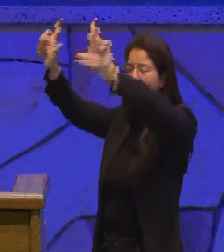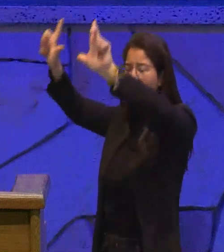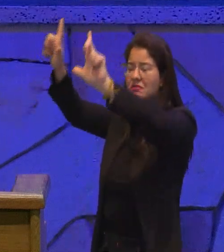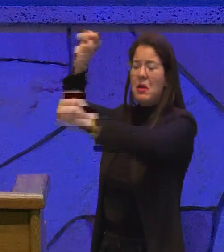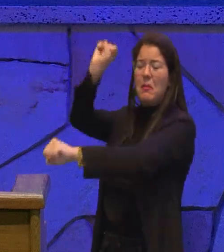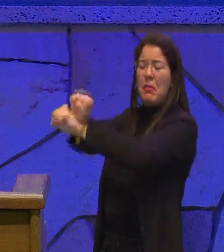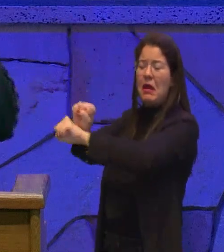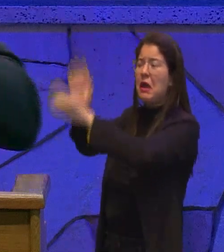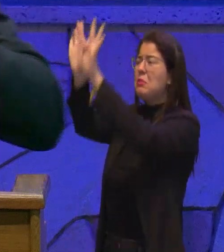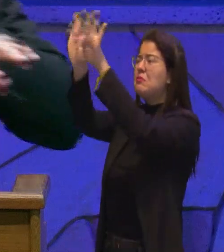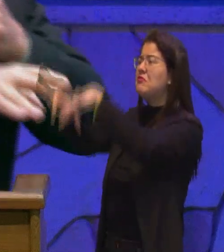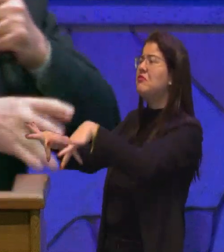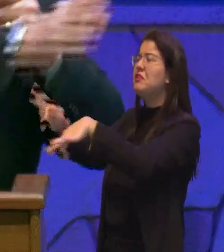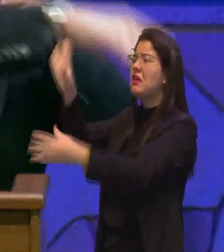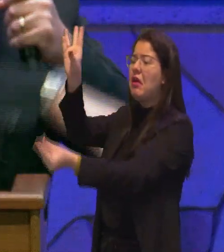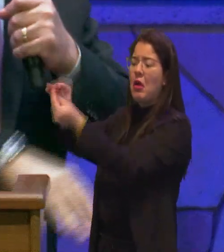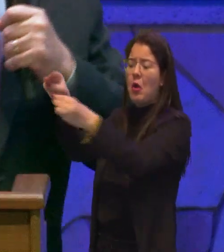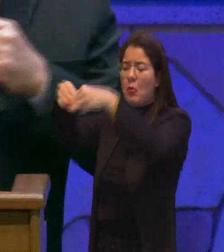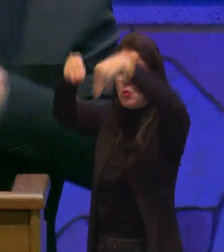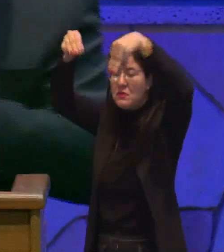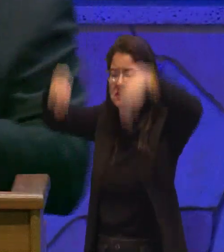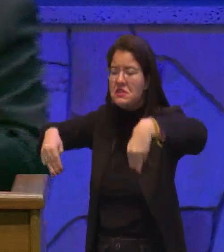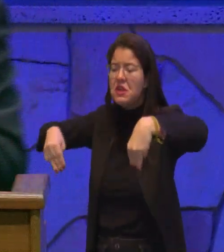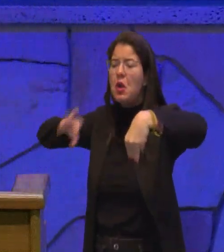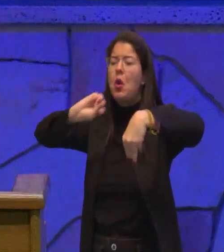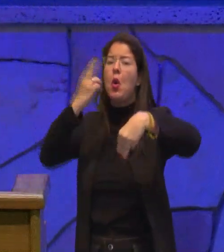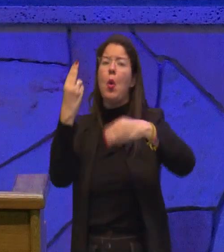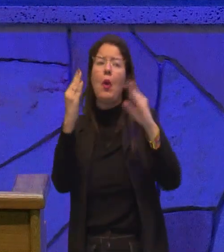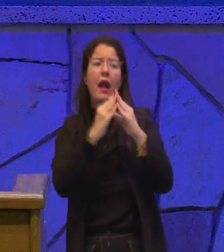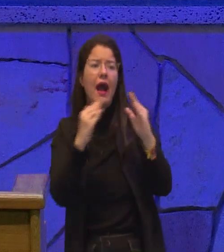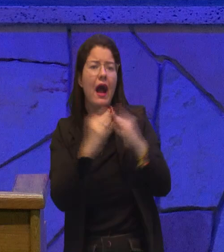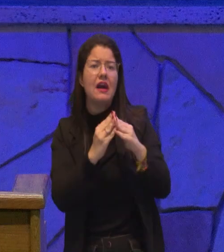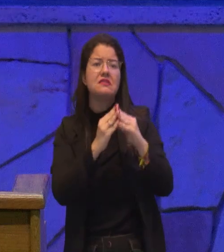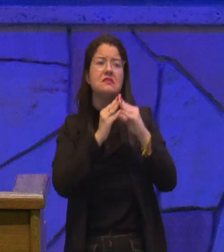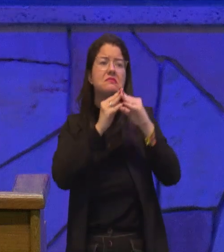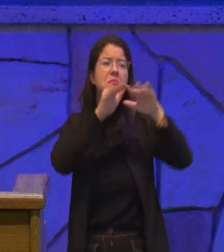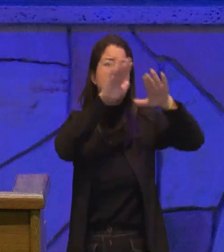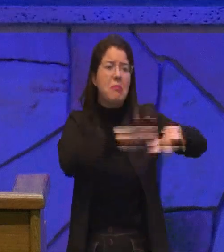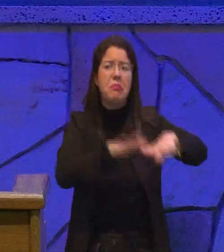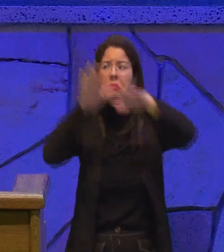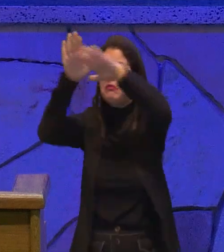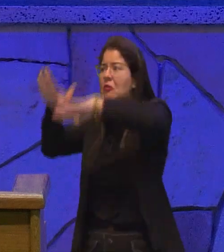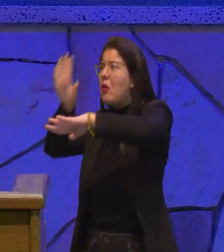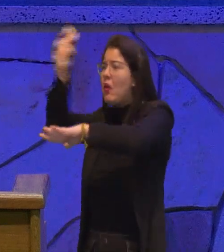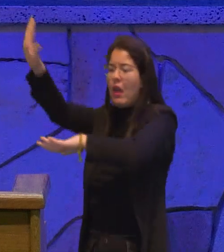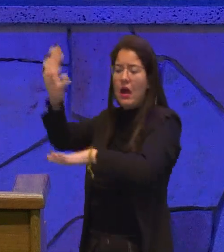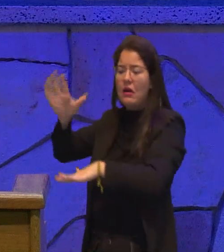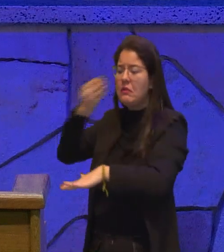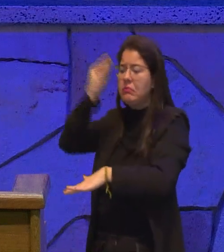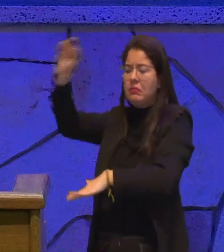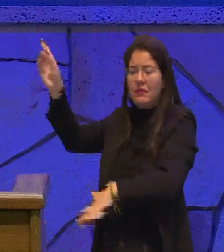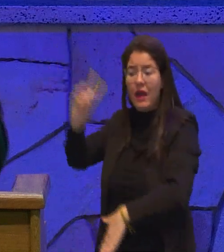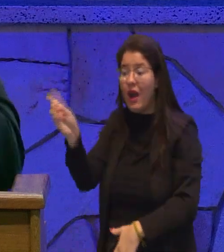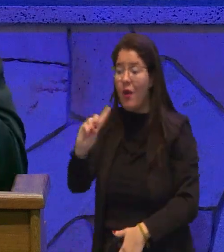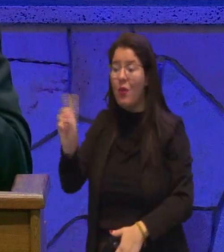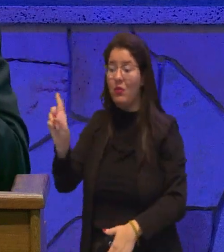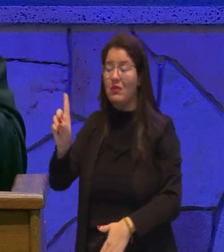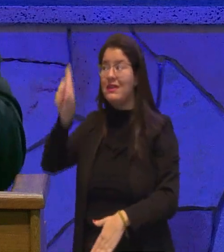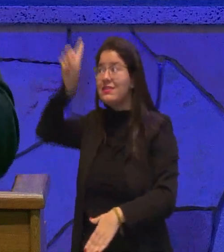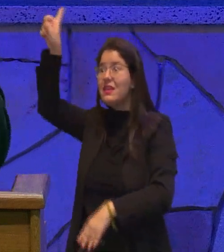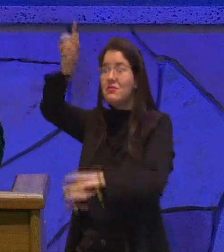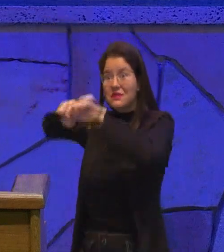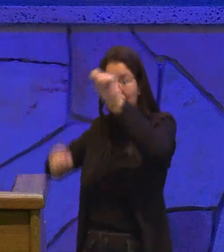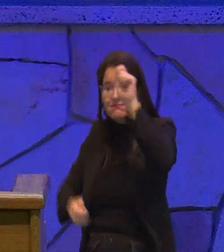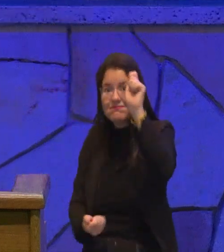ou qualquer outra coisa, num museu, numa casa ou qualquer outro ambiente histórico. Não, nós fomos feitos